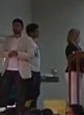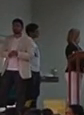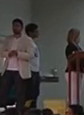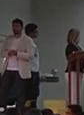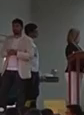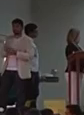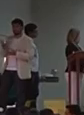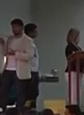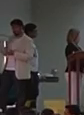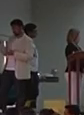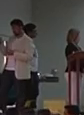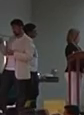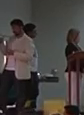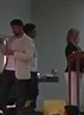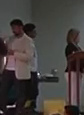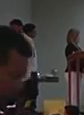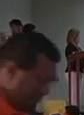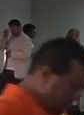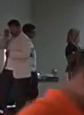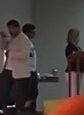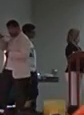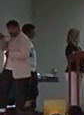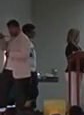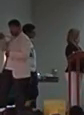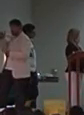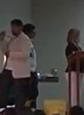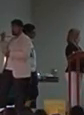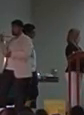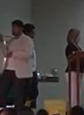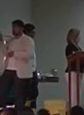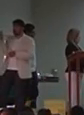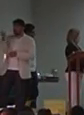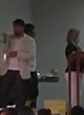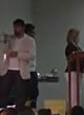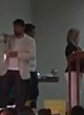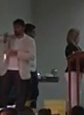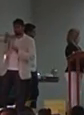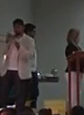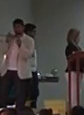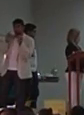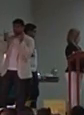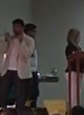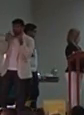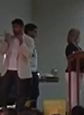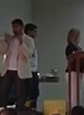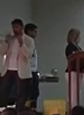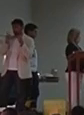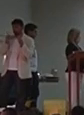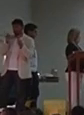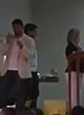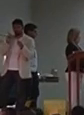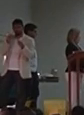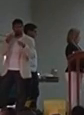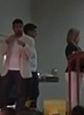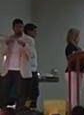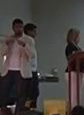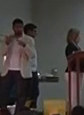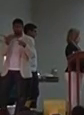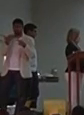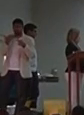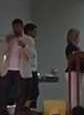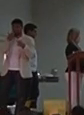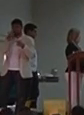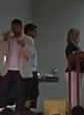senhora disse aqui para todos que não ia discutir sobre essa gestão, porque não lhe competeria,